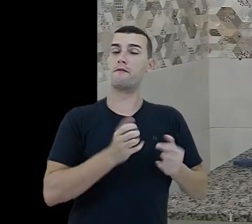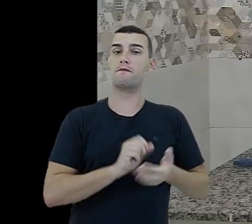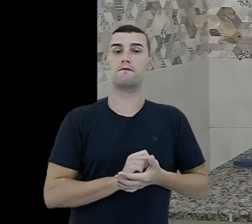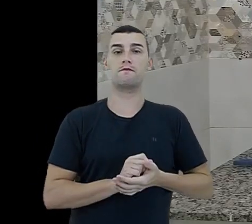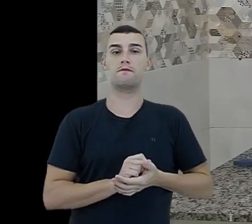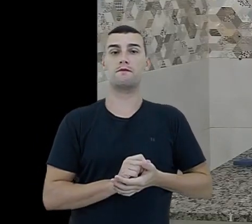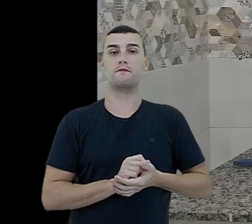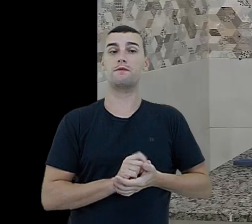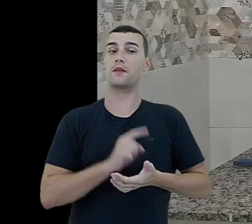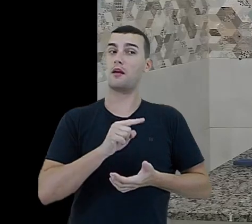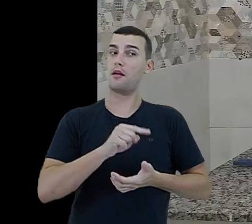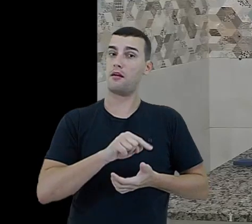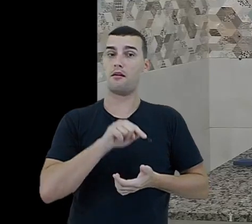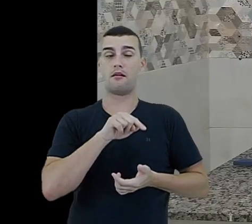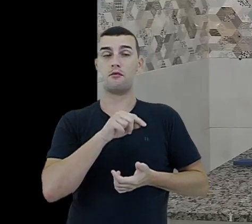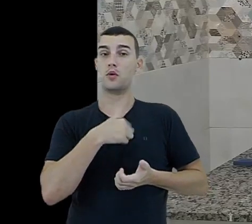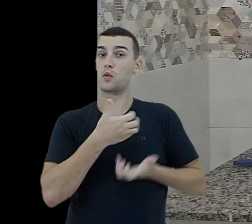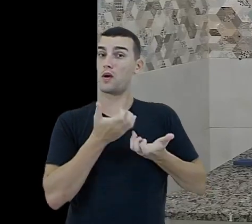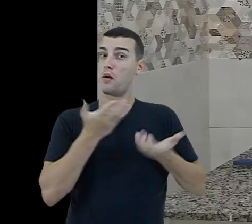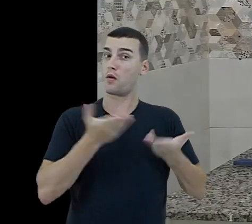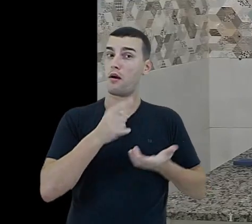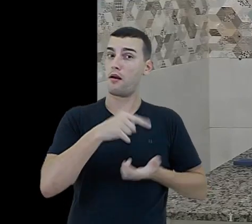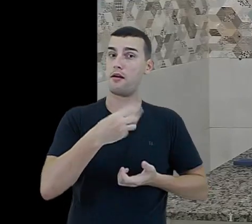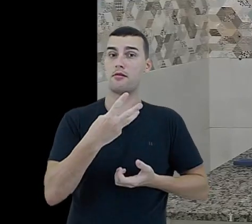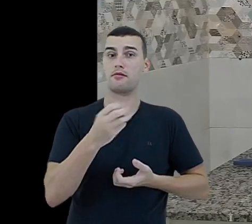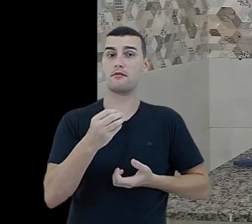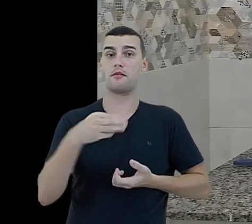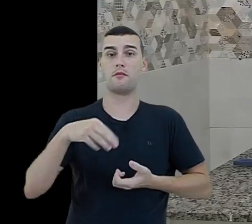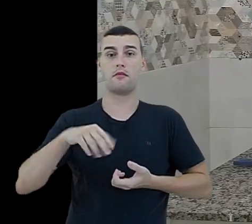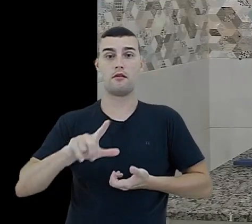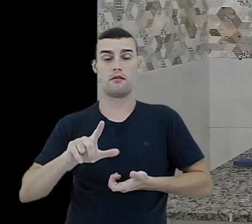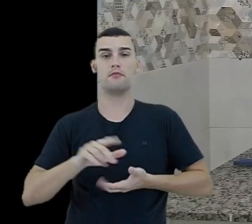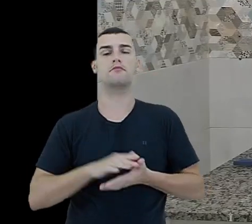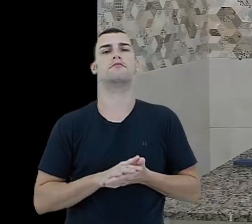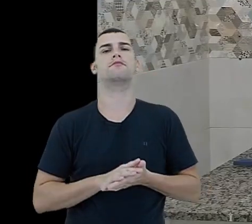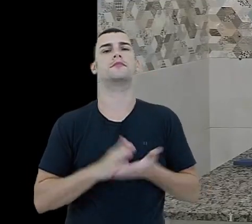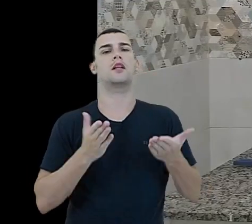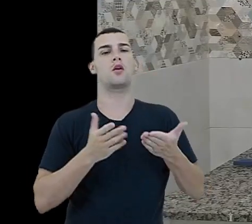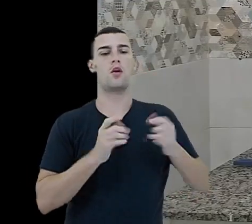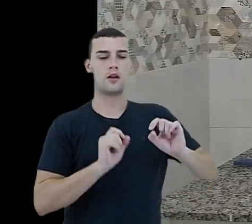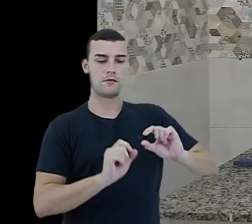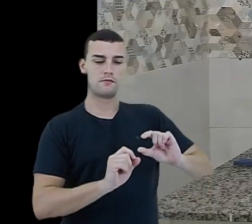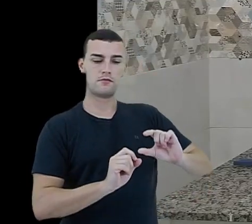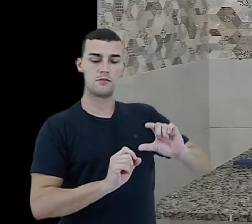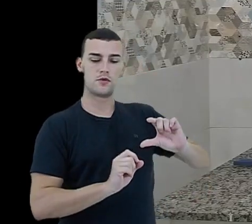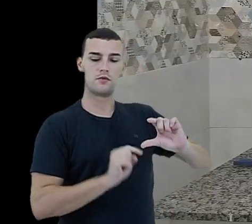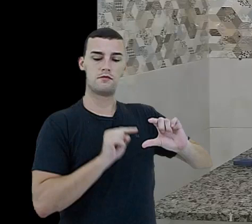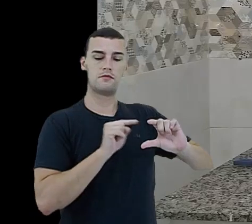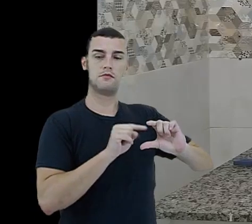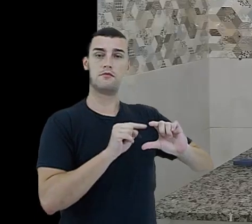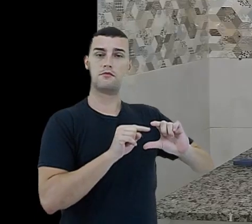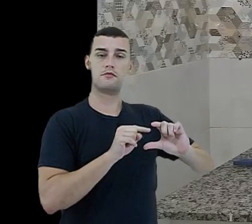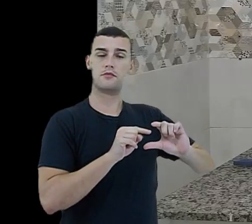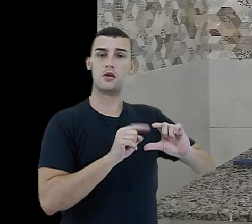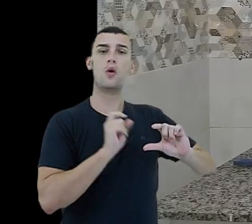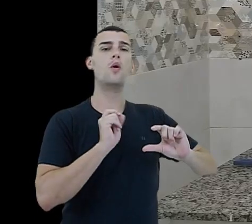volume de interesse, no caso aqui 30 microlitros. Após ter chegado a essa marcação, a esse